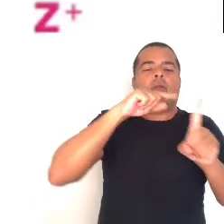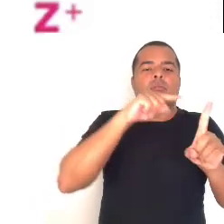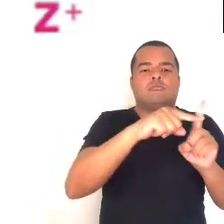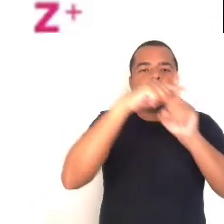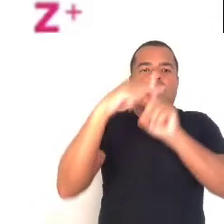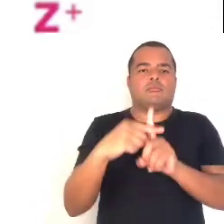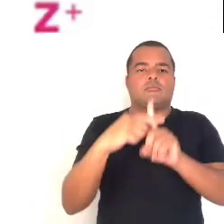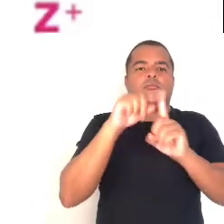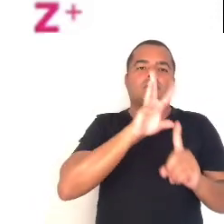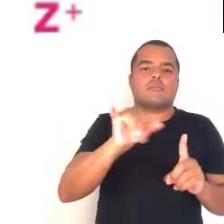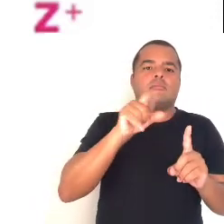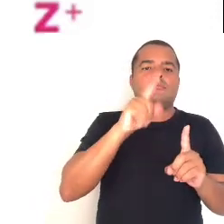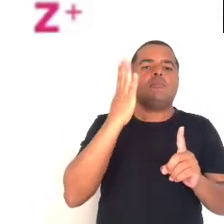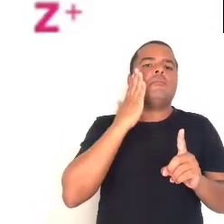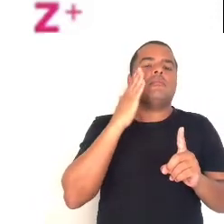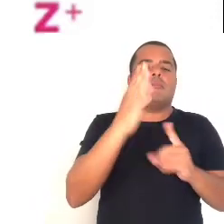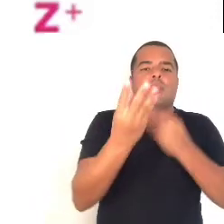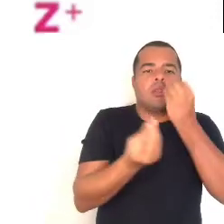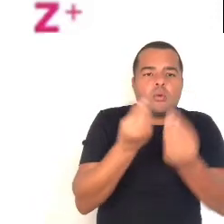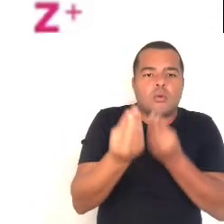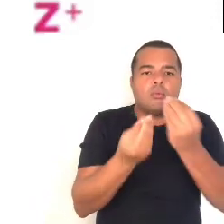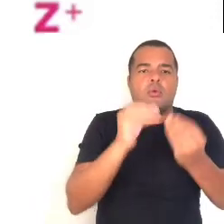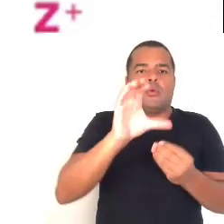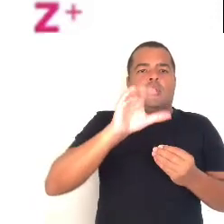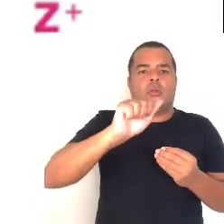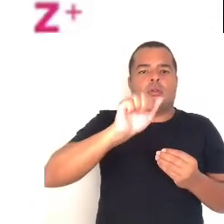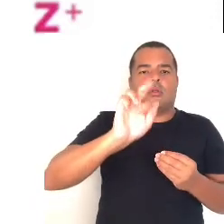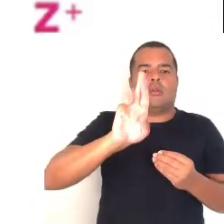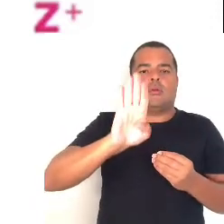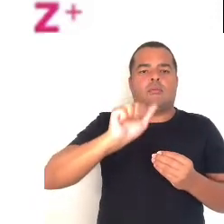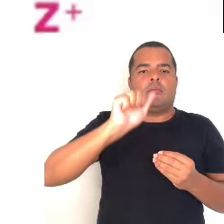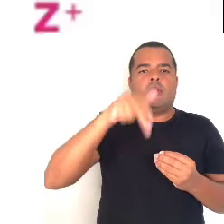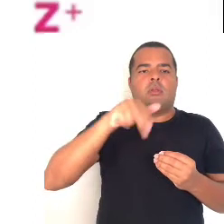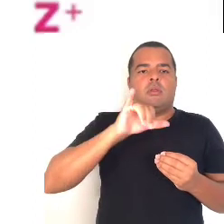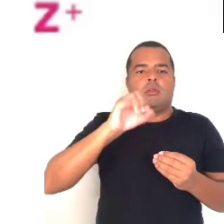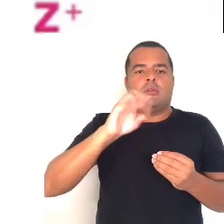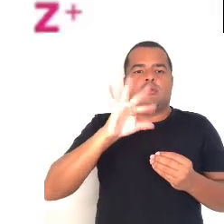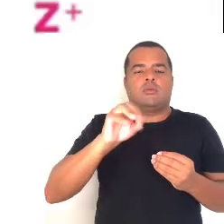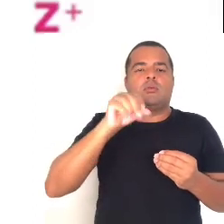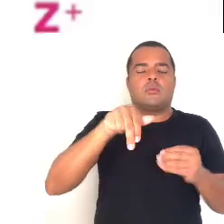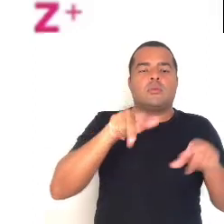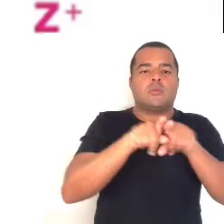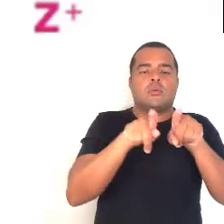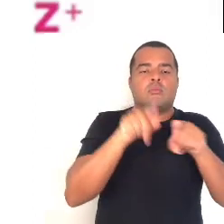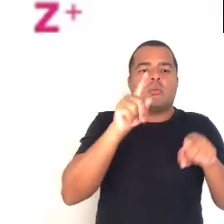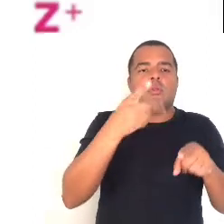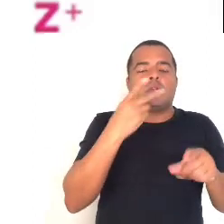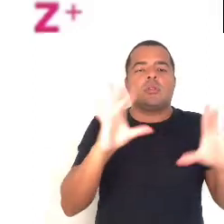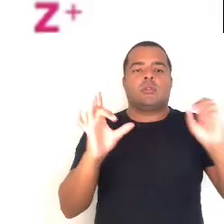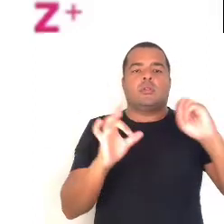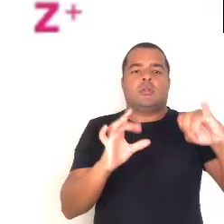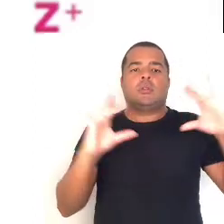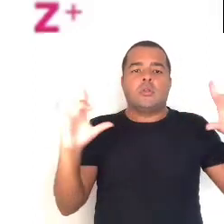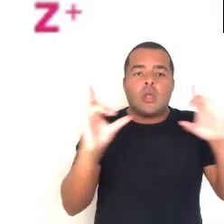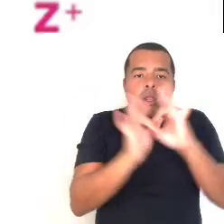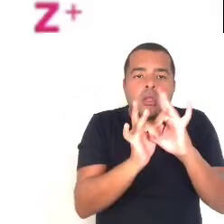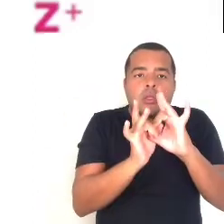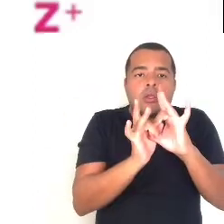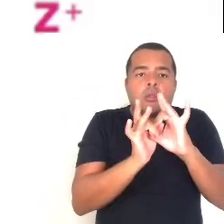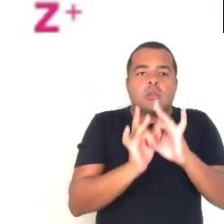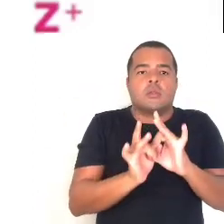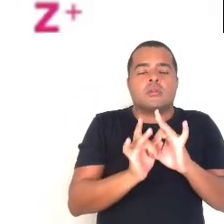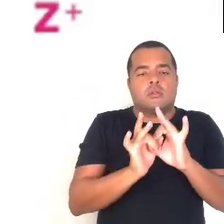carga parcial positiva ficando nele, a gente vai defini-lo como um carbocátio. Já quando ele for o átomo mais eletronegativo